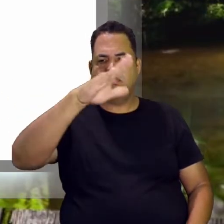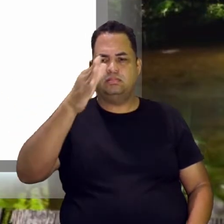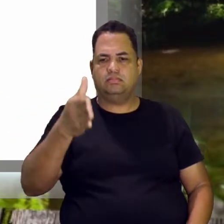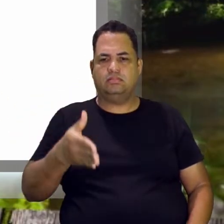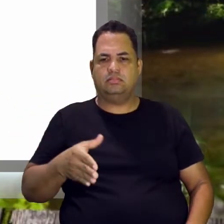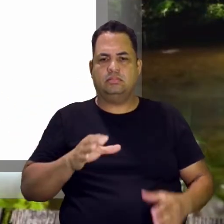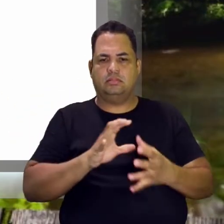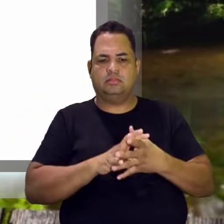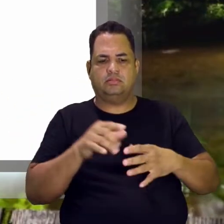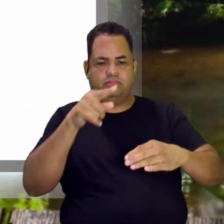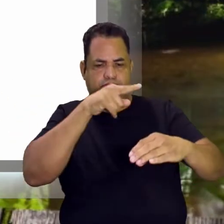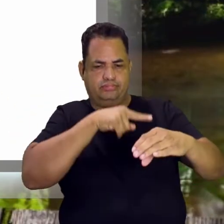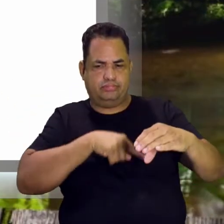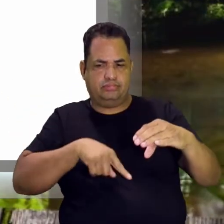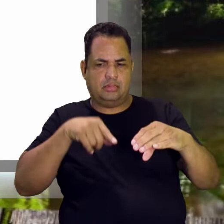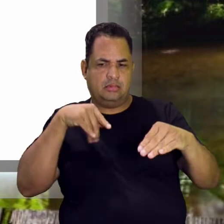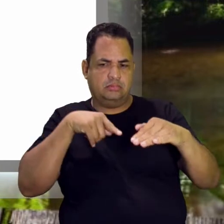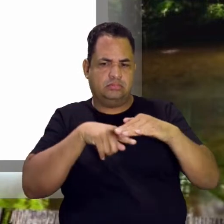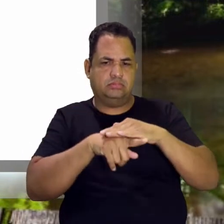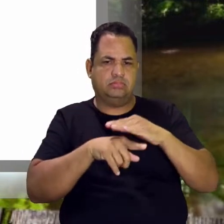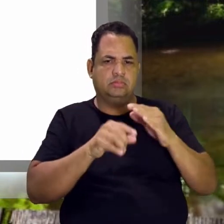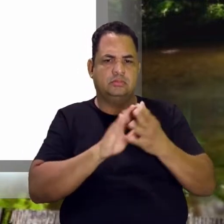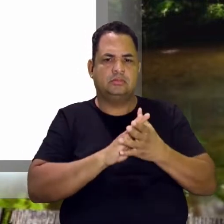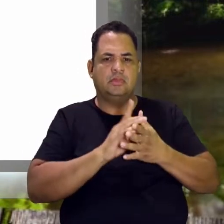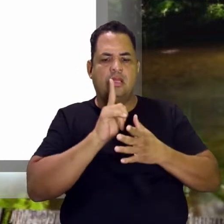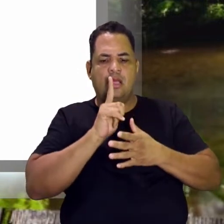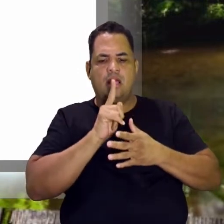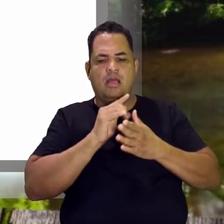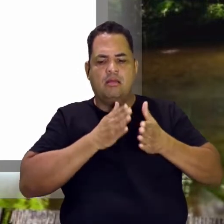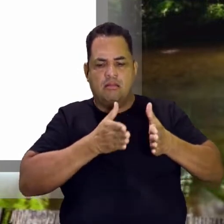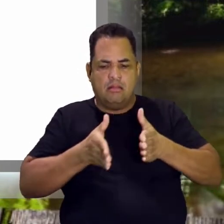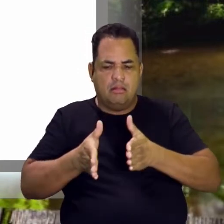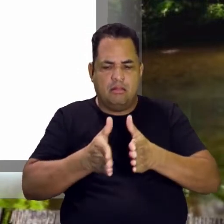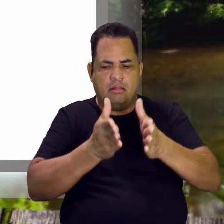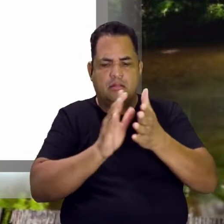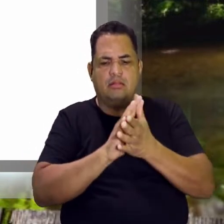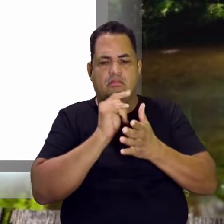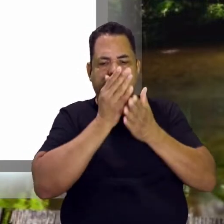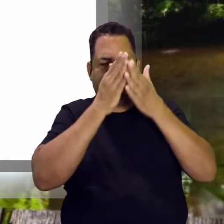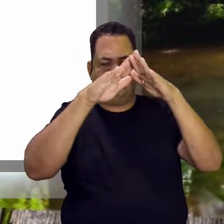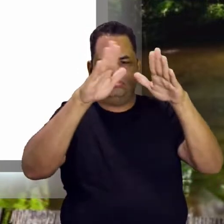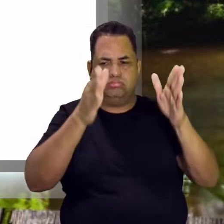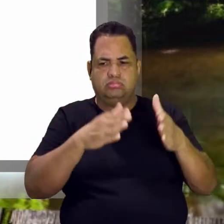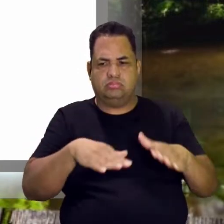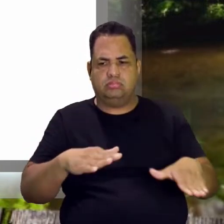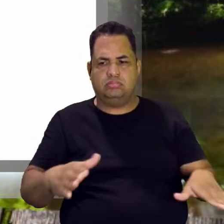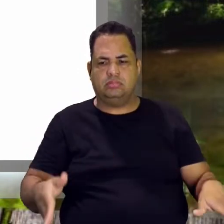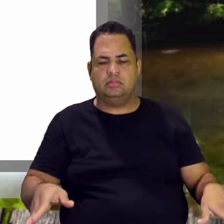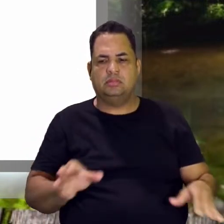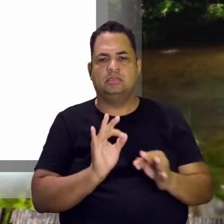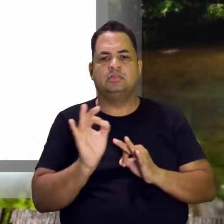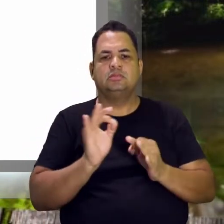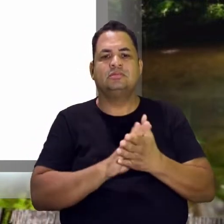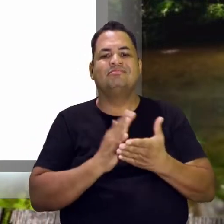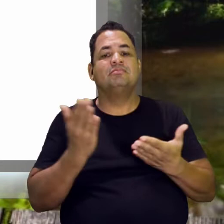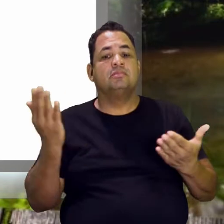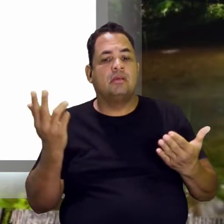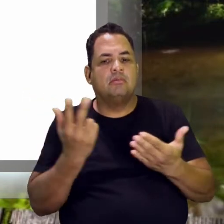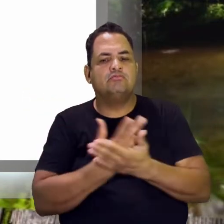De crateras, de lagos, de oceanos, eles ainda estão